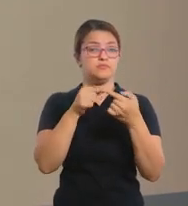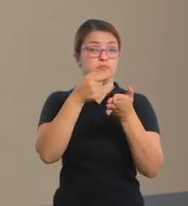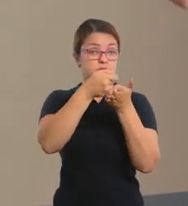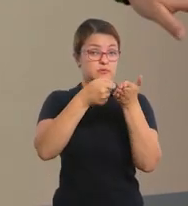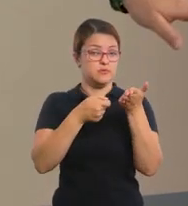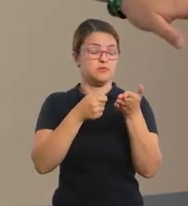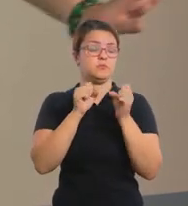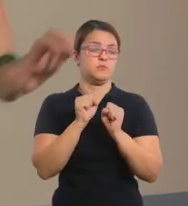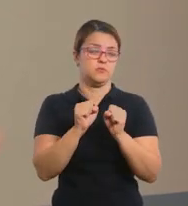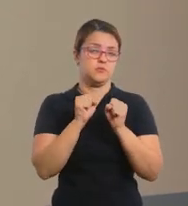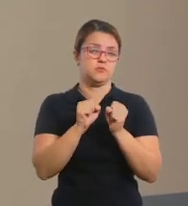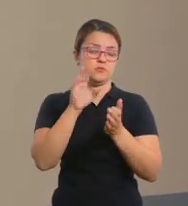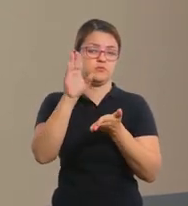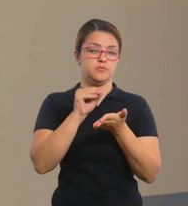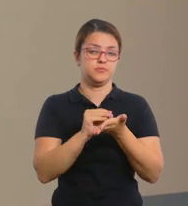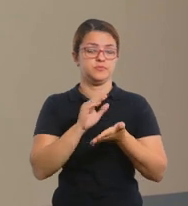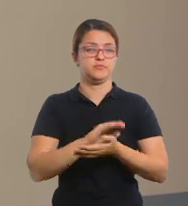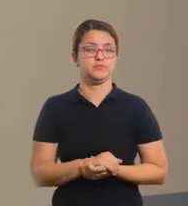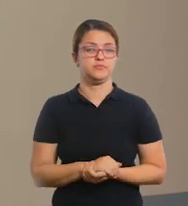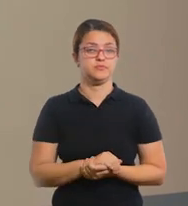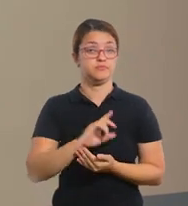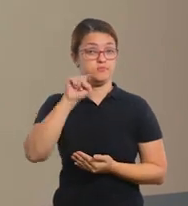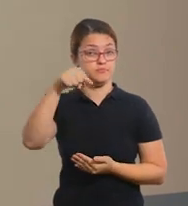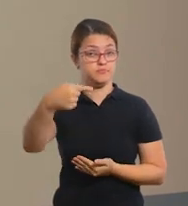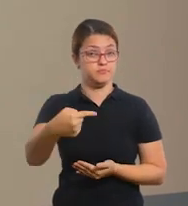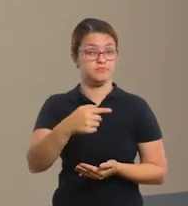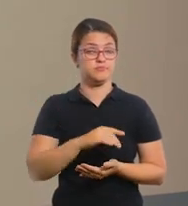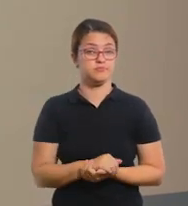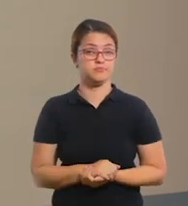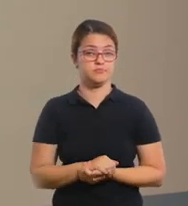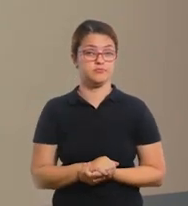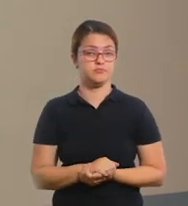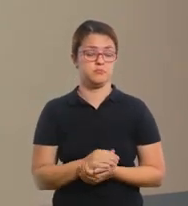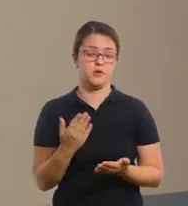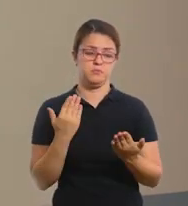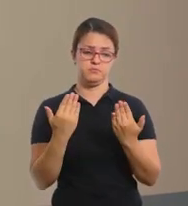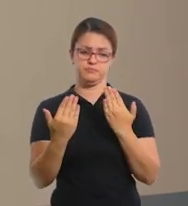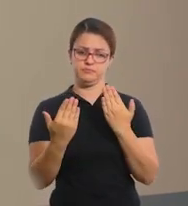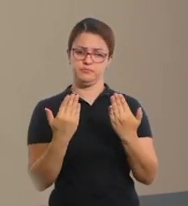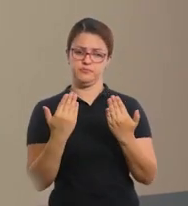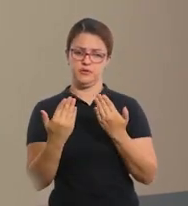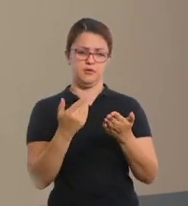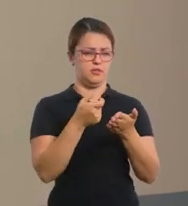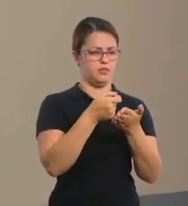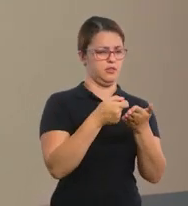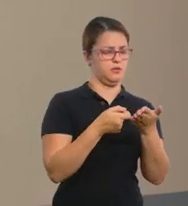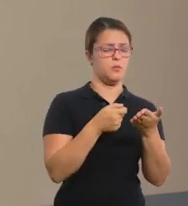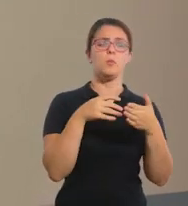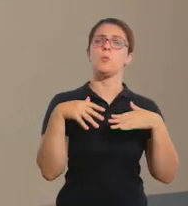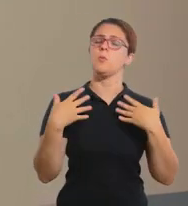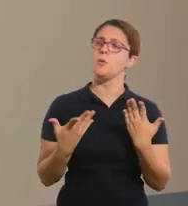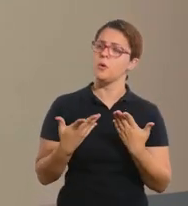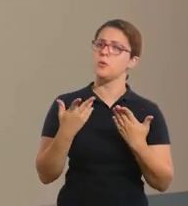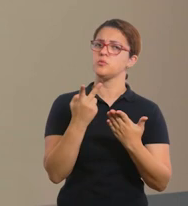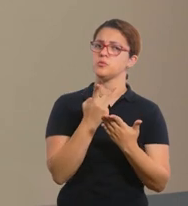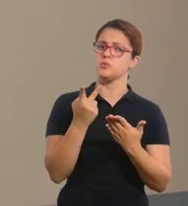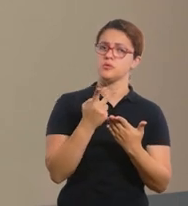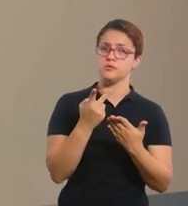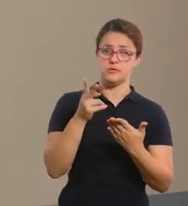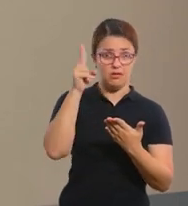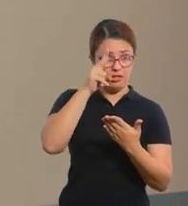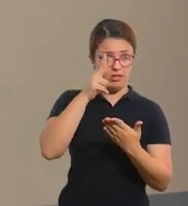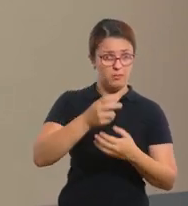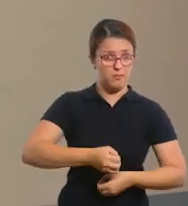copiar o texto no caderno de língua portuguesa depois você vai comparar os dois textos quais